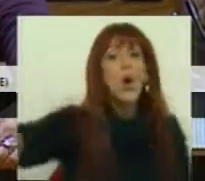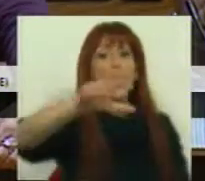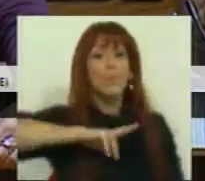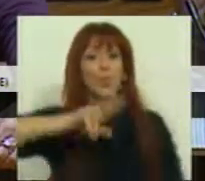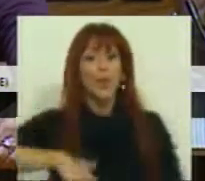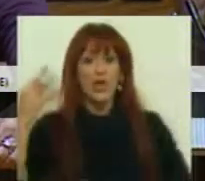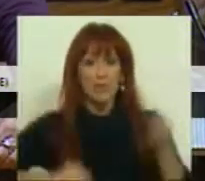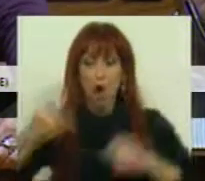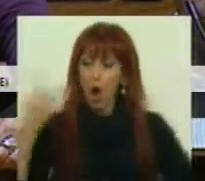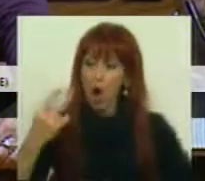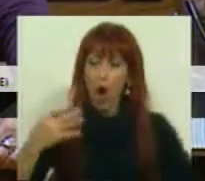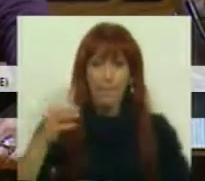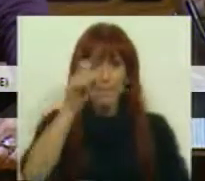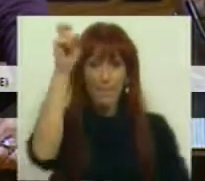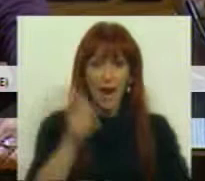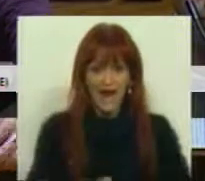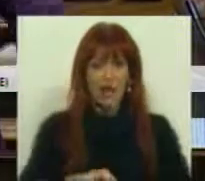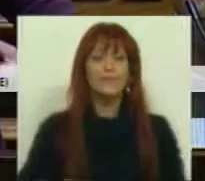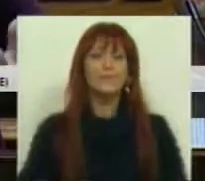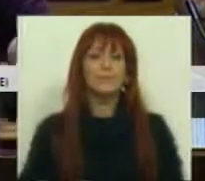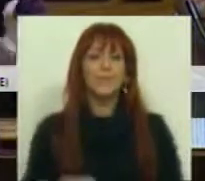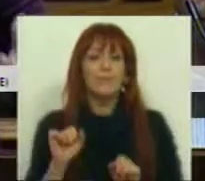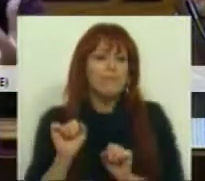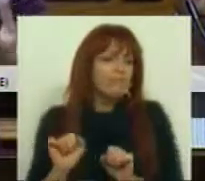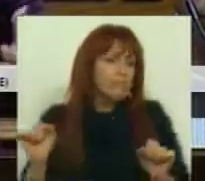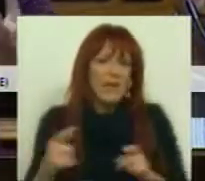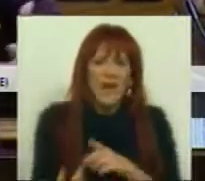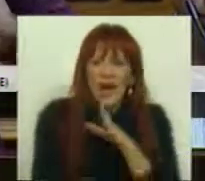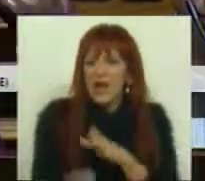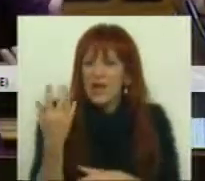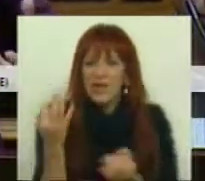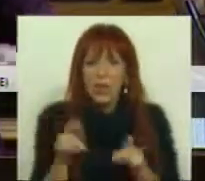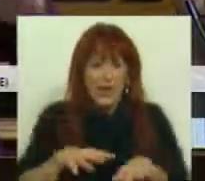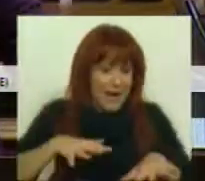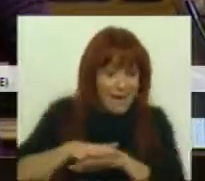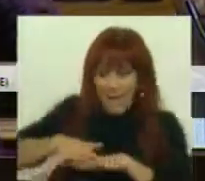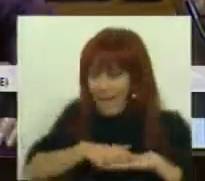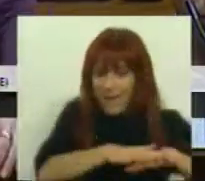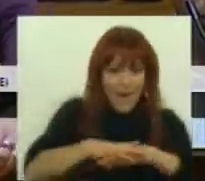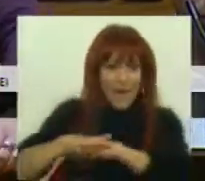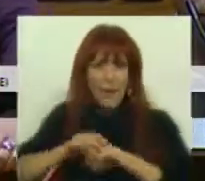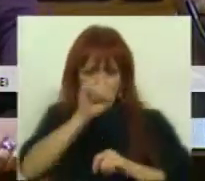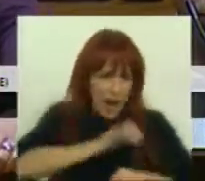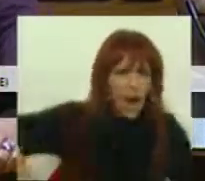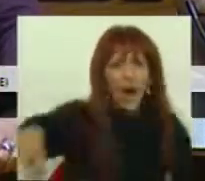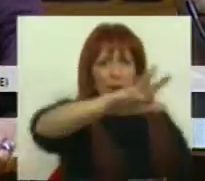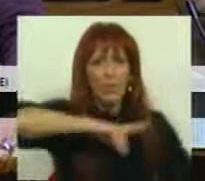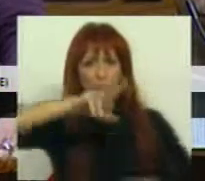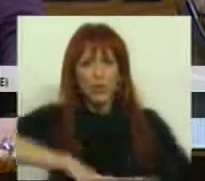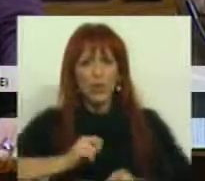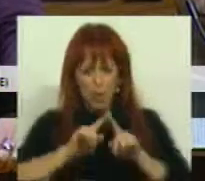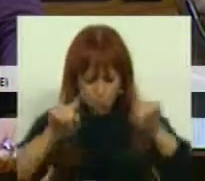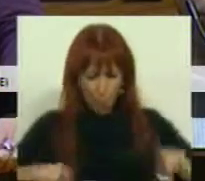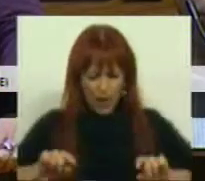nacional dos julgados de paz, a sua criação efetiva em rede, numa rede com âmbito nacional, com um